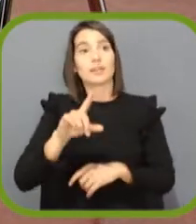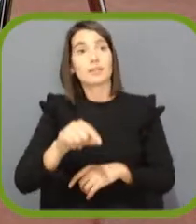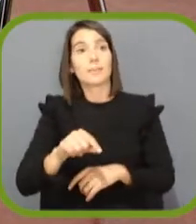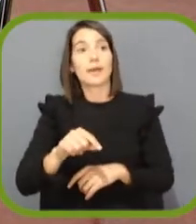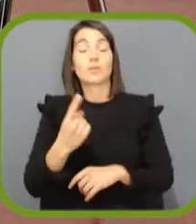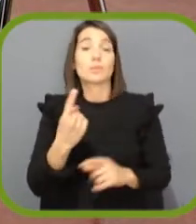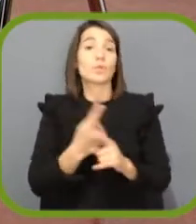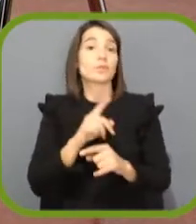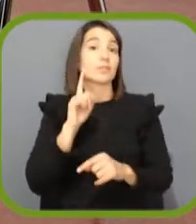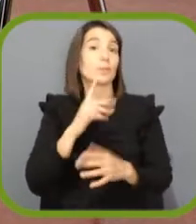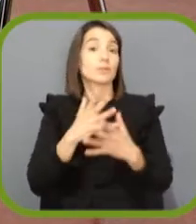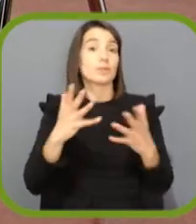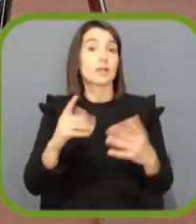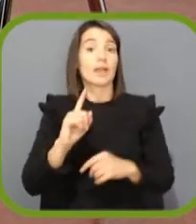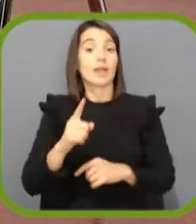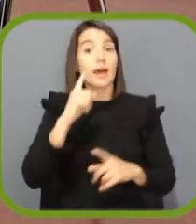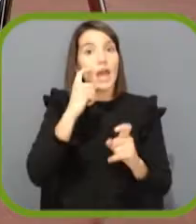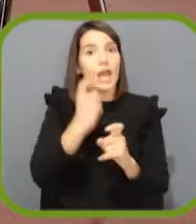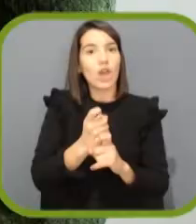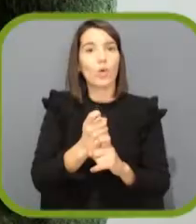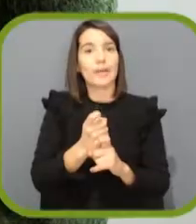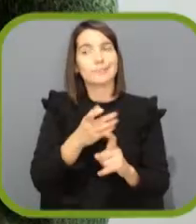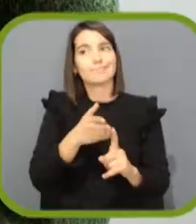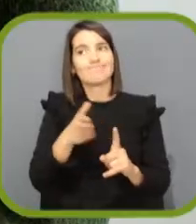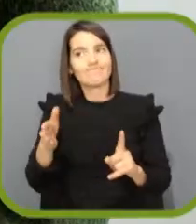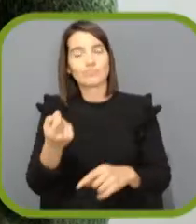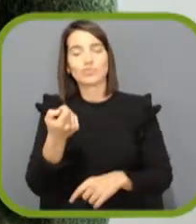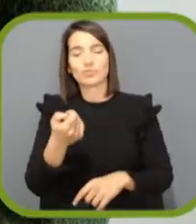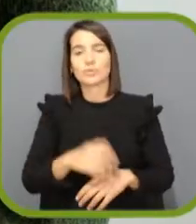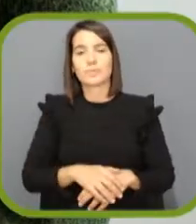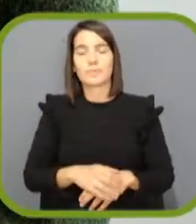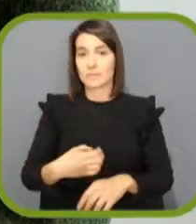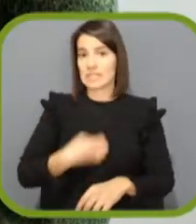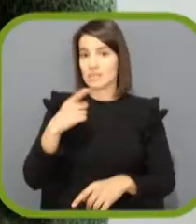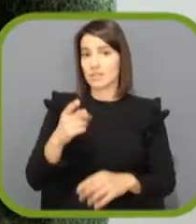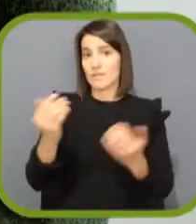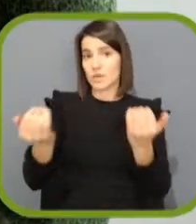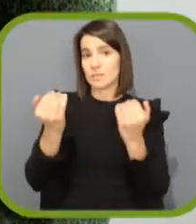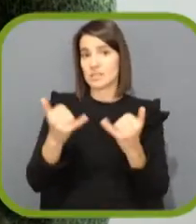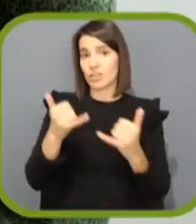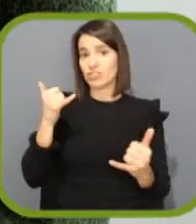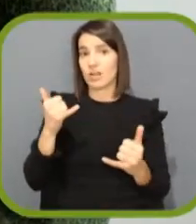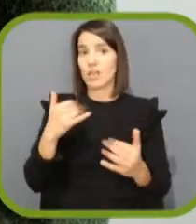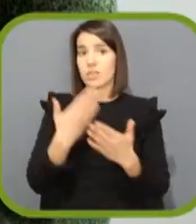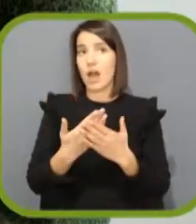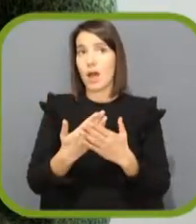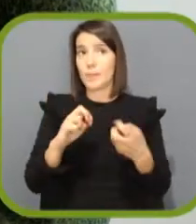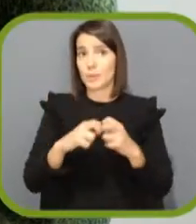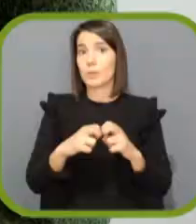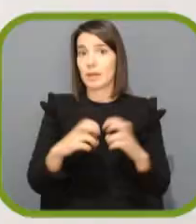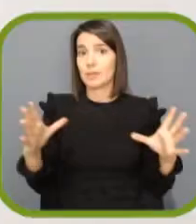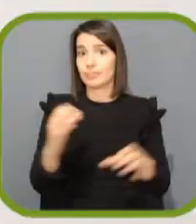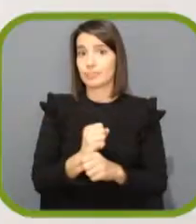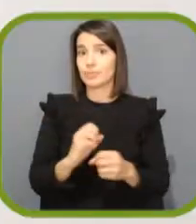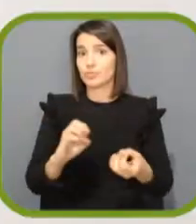cedeu também a algo que é fundamental, que é a questão do rigor. Considera que a digitalização da informação constitui uma ameaça para o